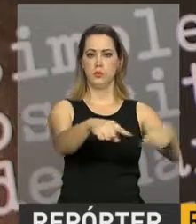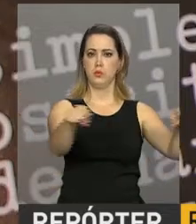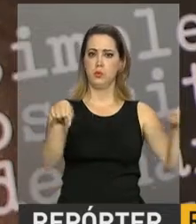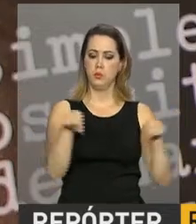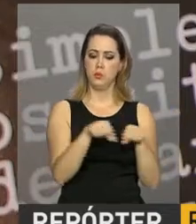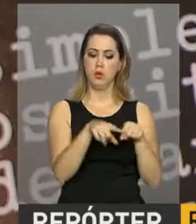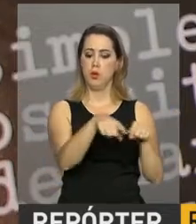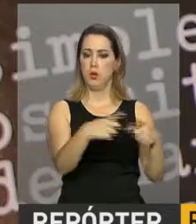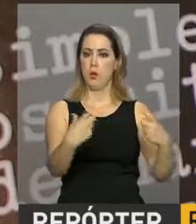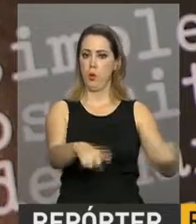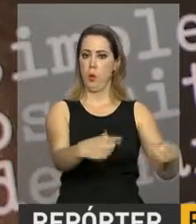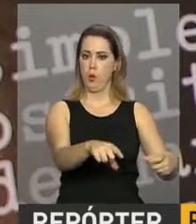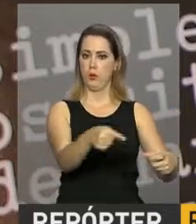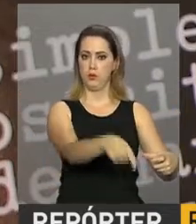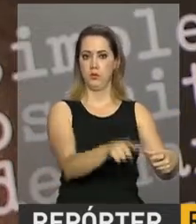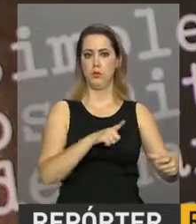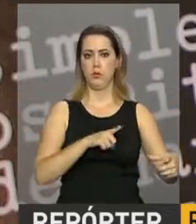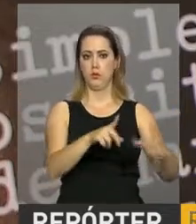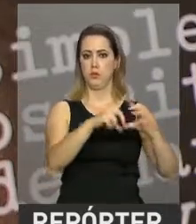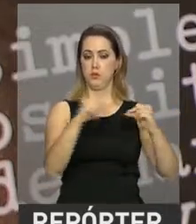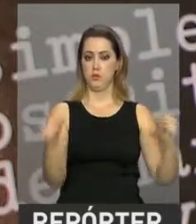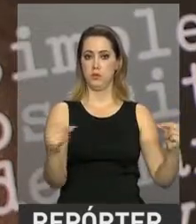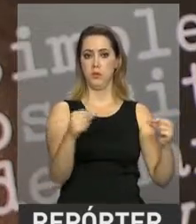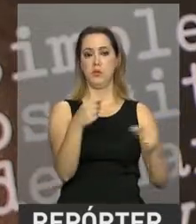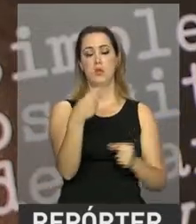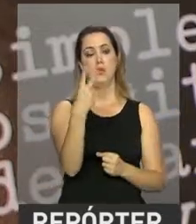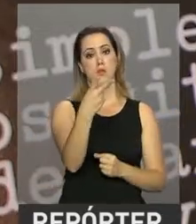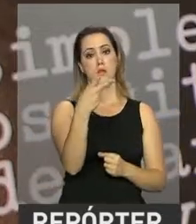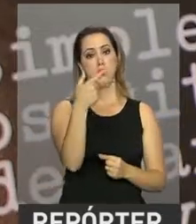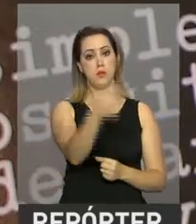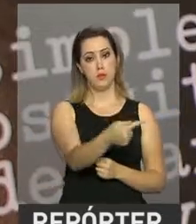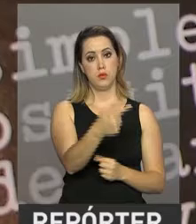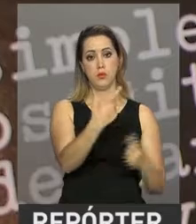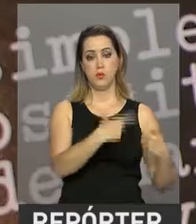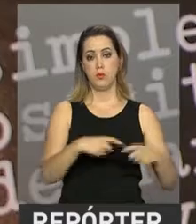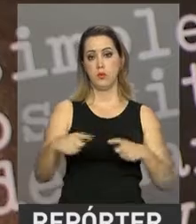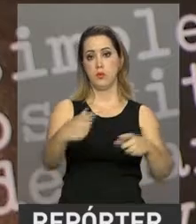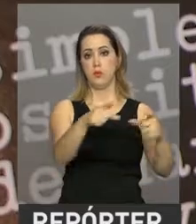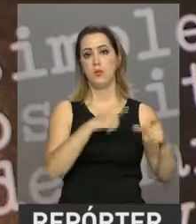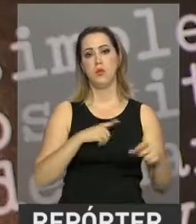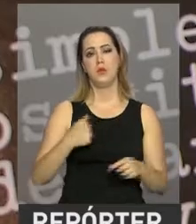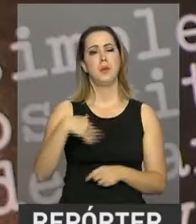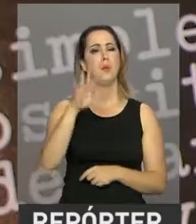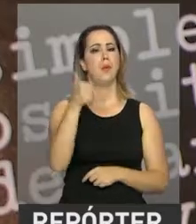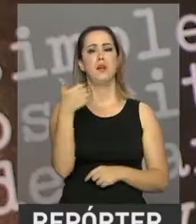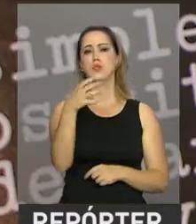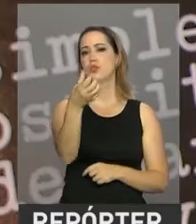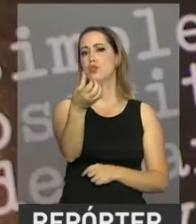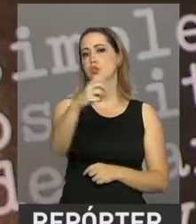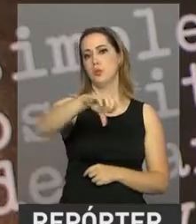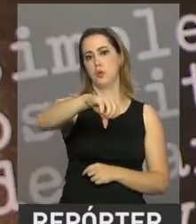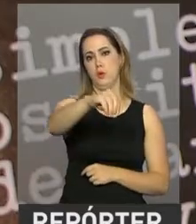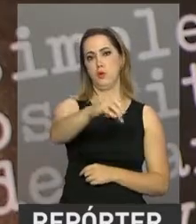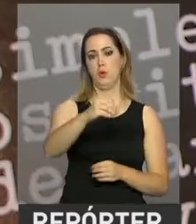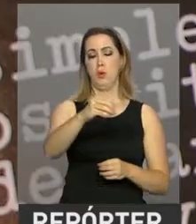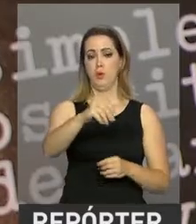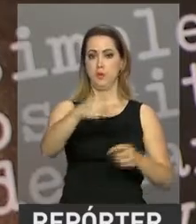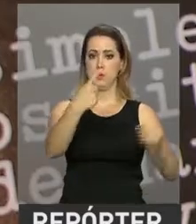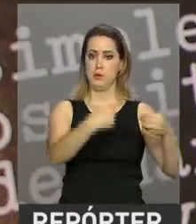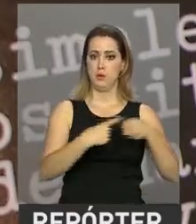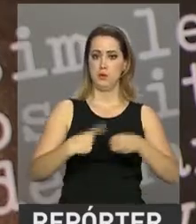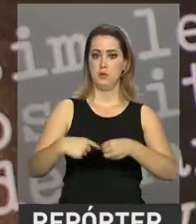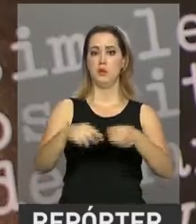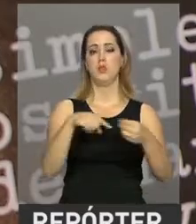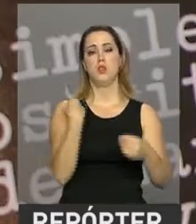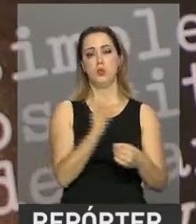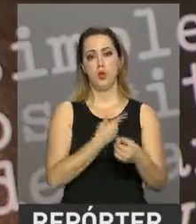que existem aqui no nível federal, nos 27 estados e em cerca de 1.900 municípios. Então, com essas vídeos a